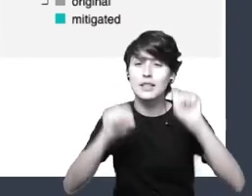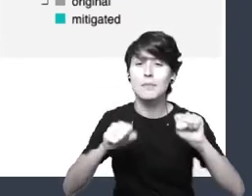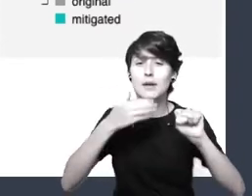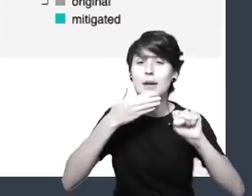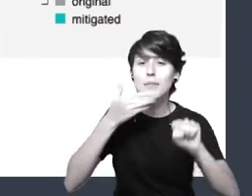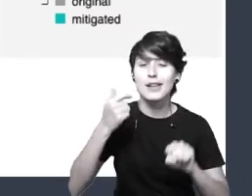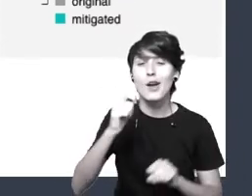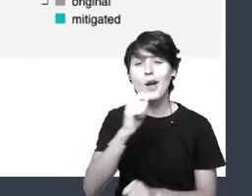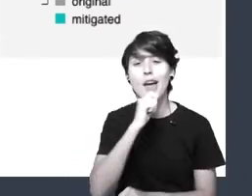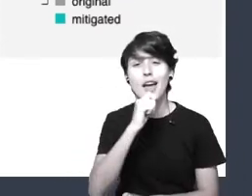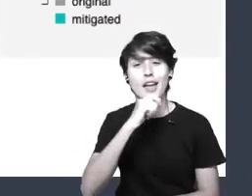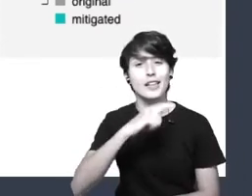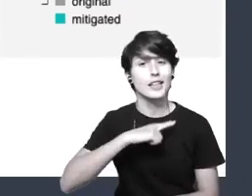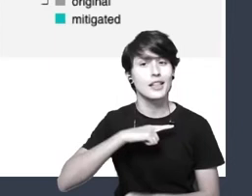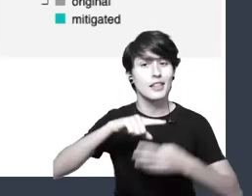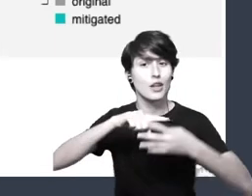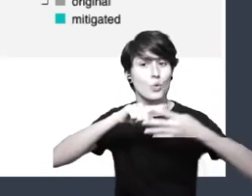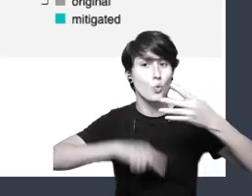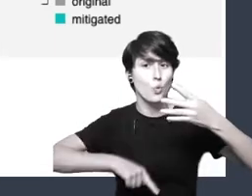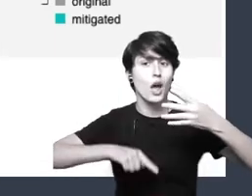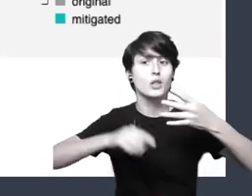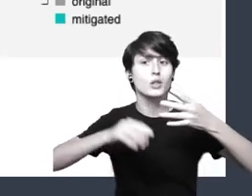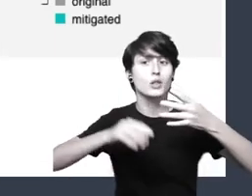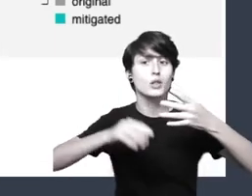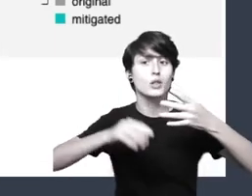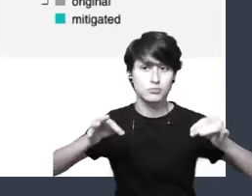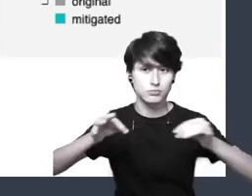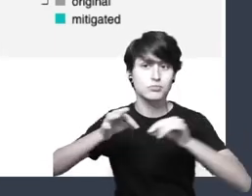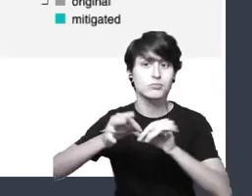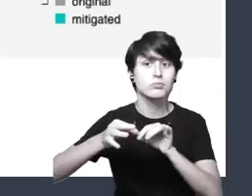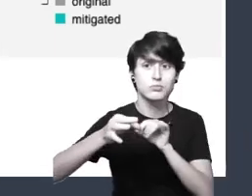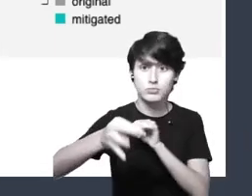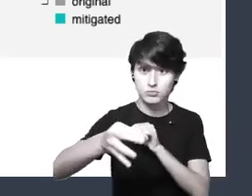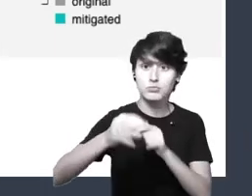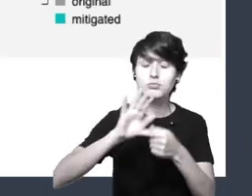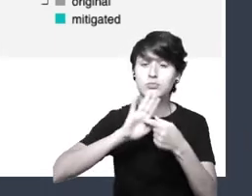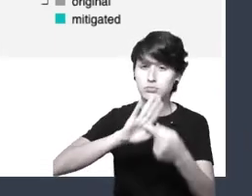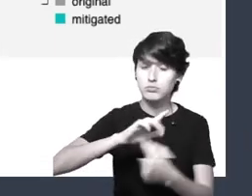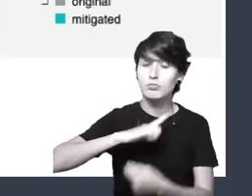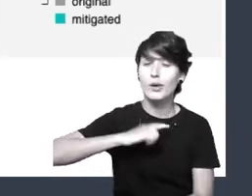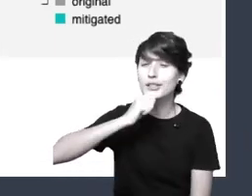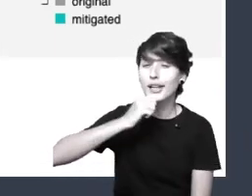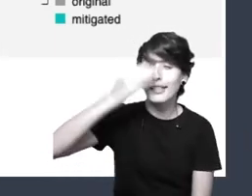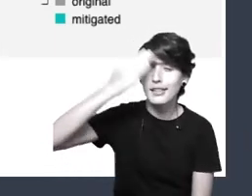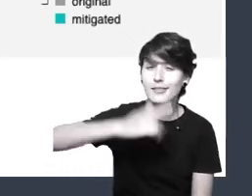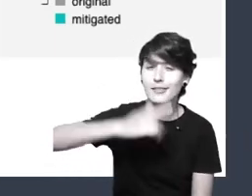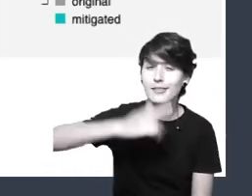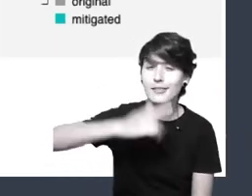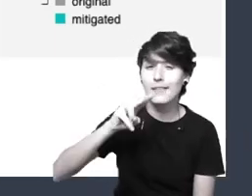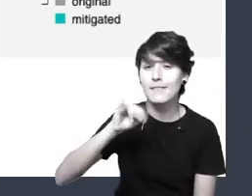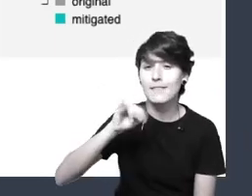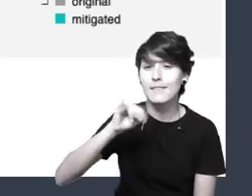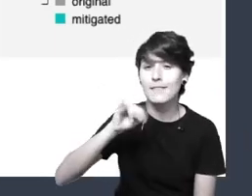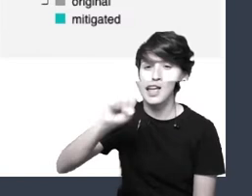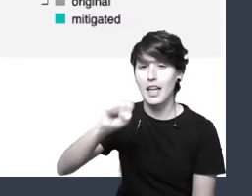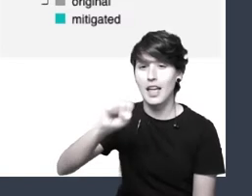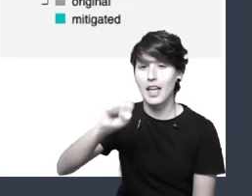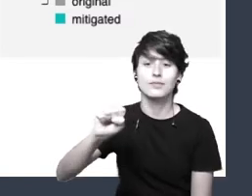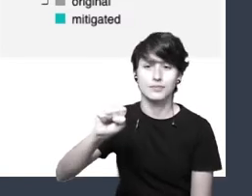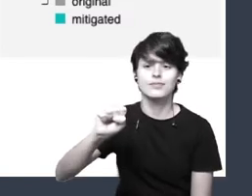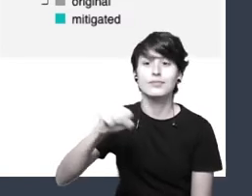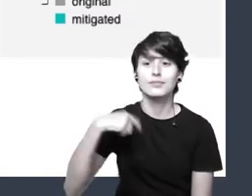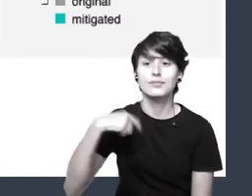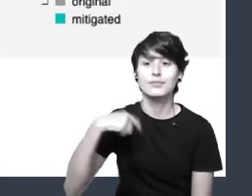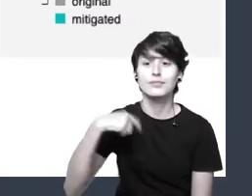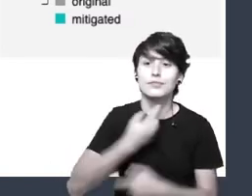temos 4 das 5 métricas que estão mostrando que ainda temos o viés. Uma coisa que a gente tem